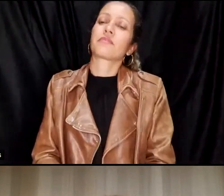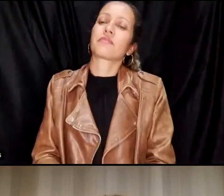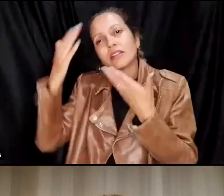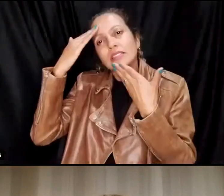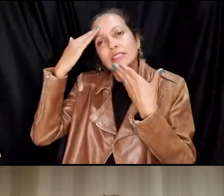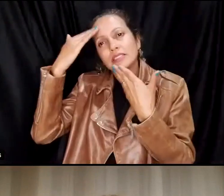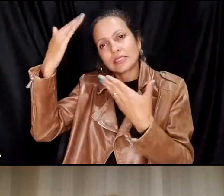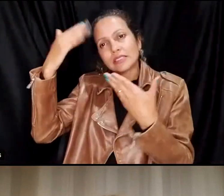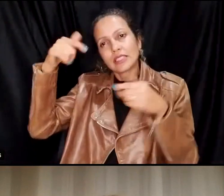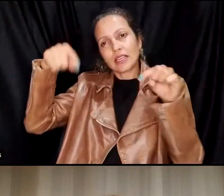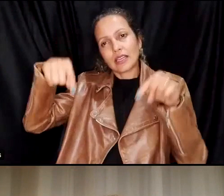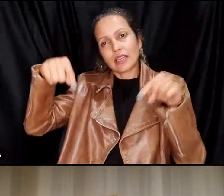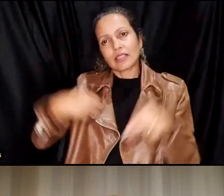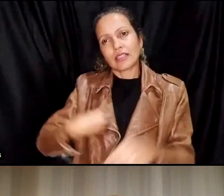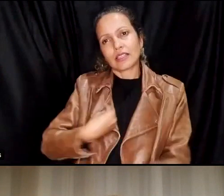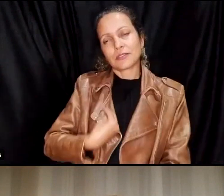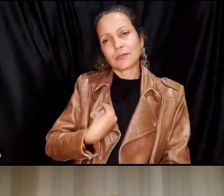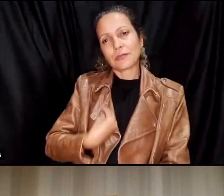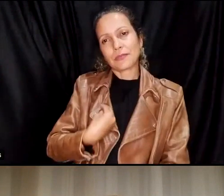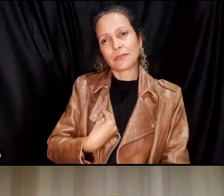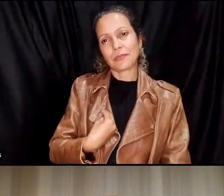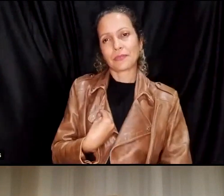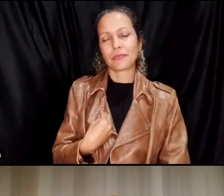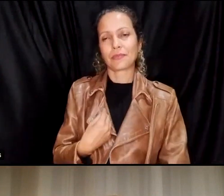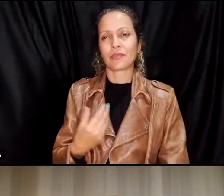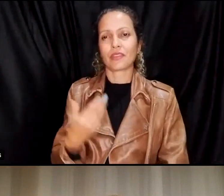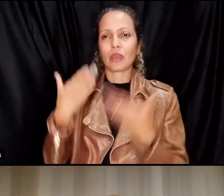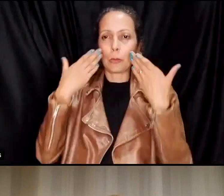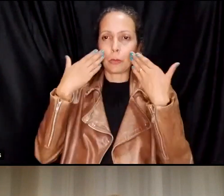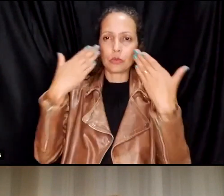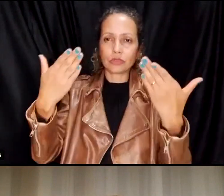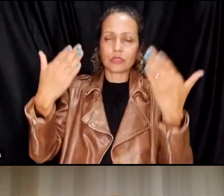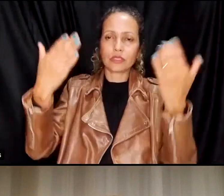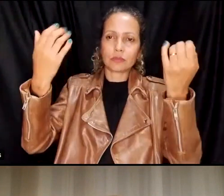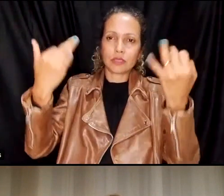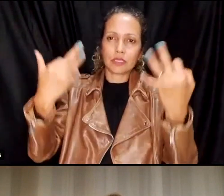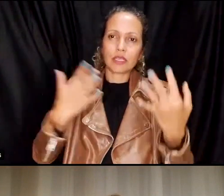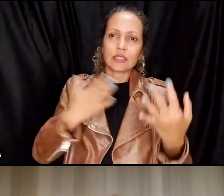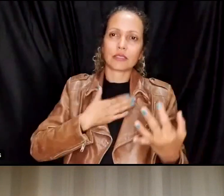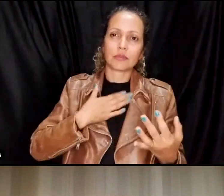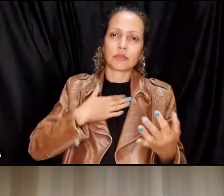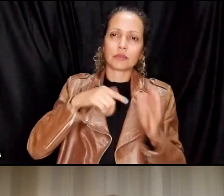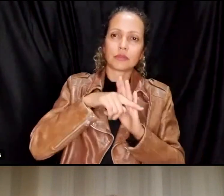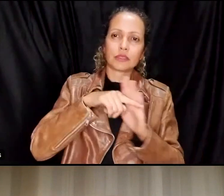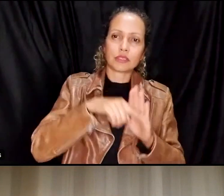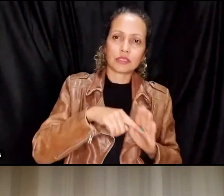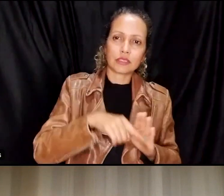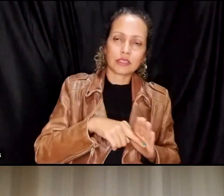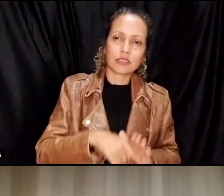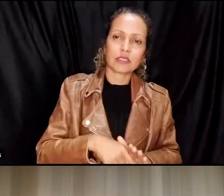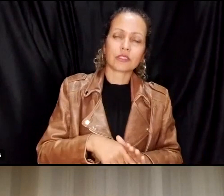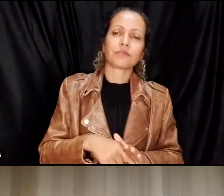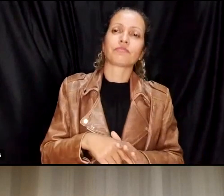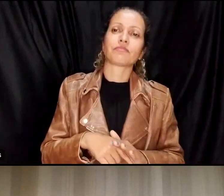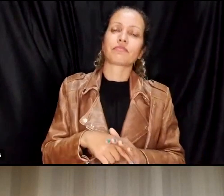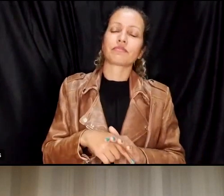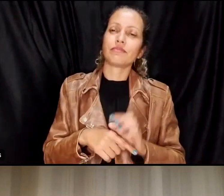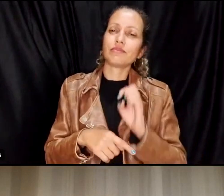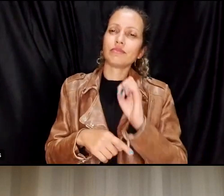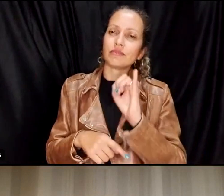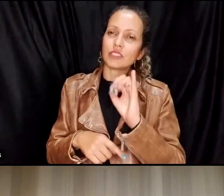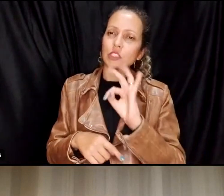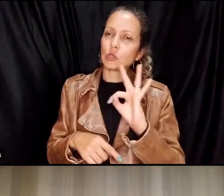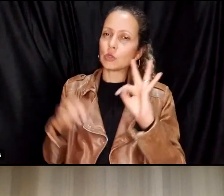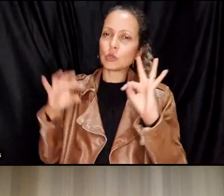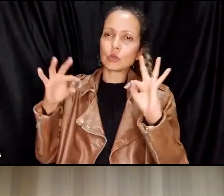por trazer essa falada, minha pesquisa, eu acho assim que se todo mundo tiver um conhecimento